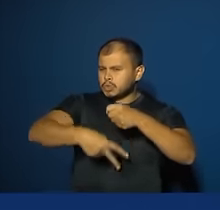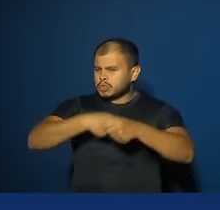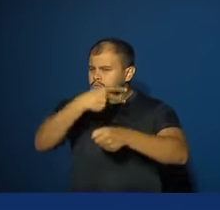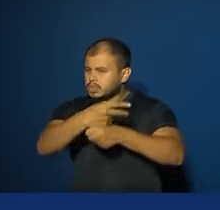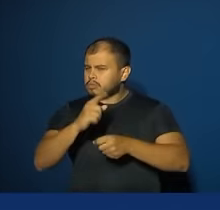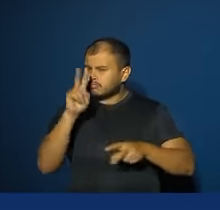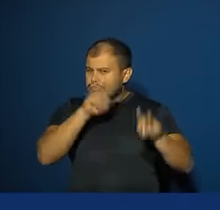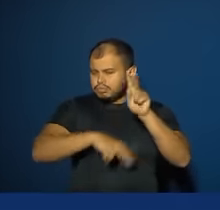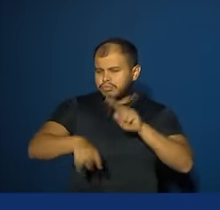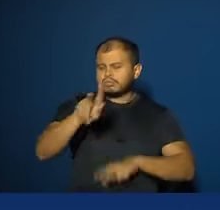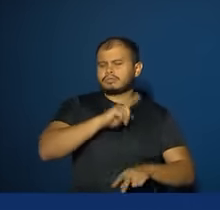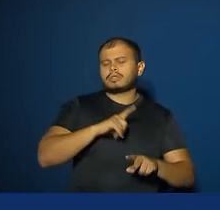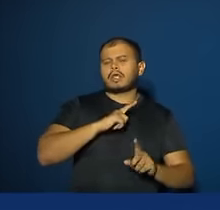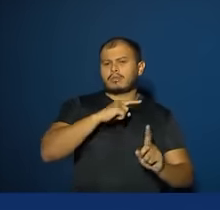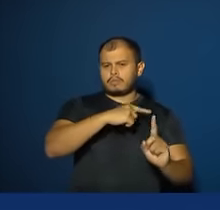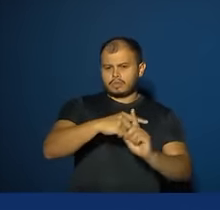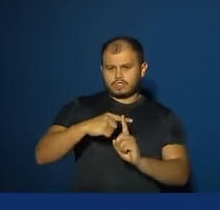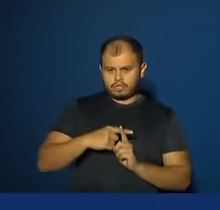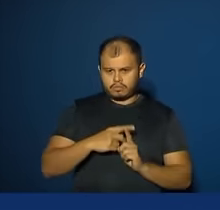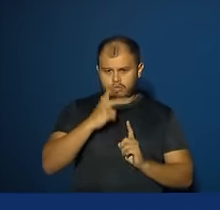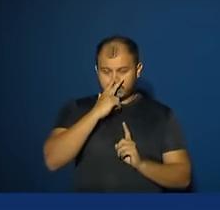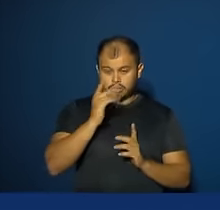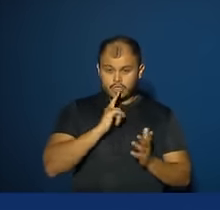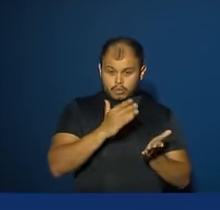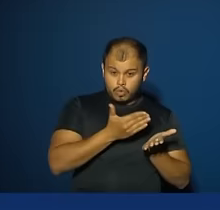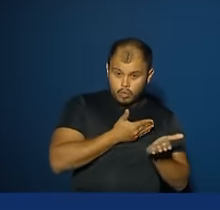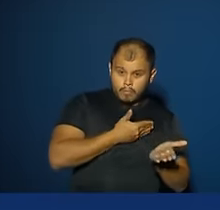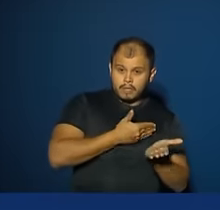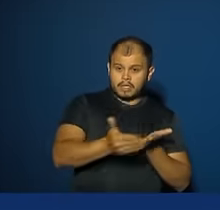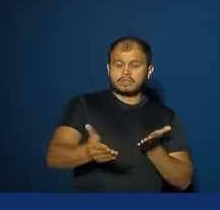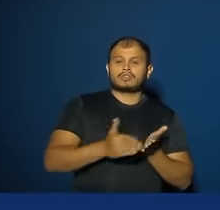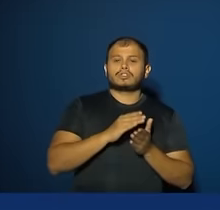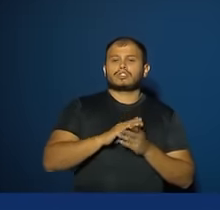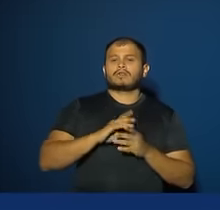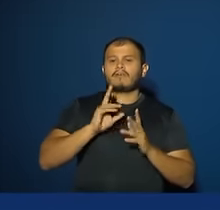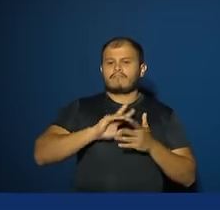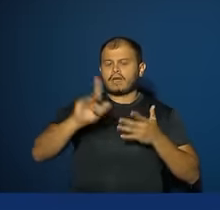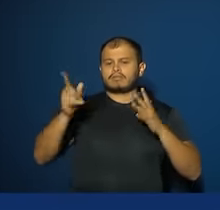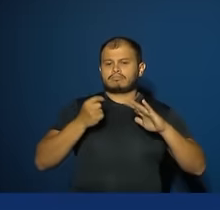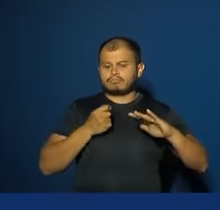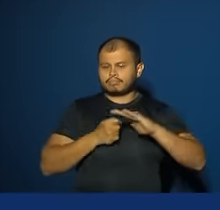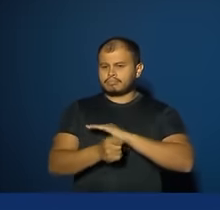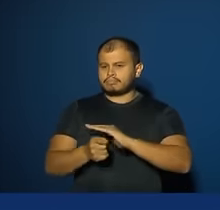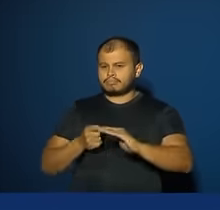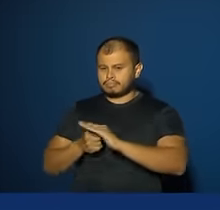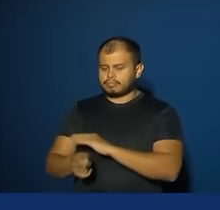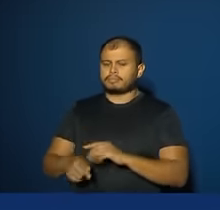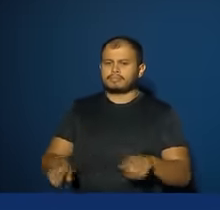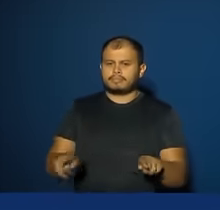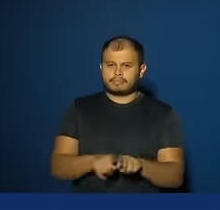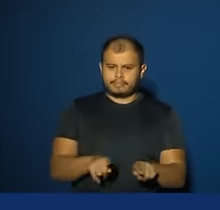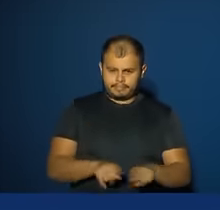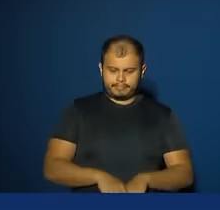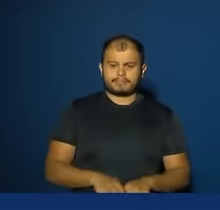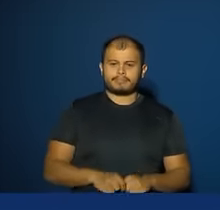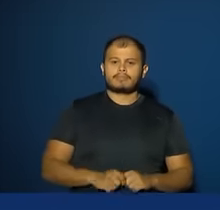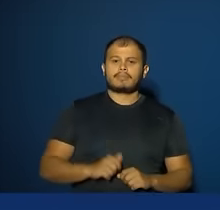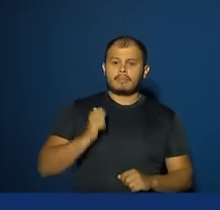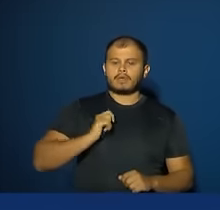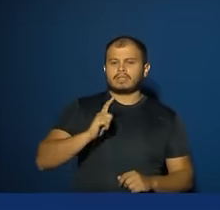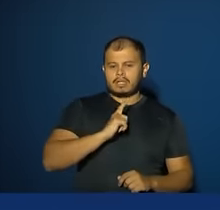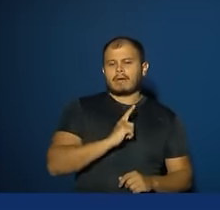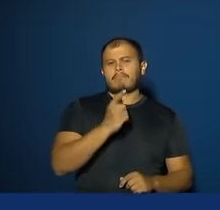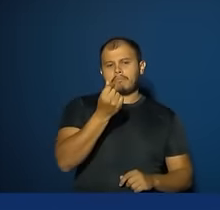muito positiva. Então, eu acho que a gente está no início de um grande ciclo de investimento para ativos de risco. A Bolsa está muito barata,